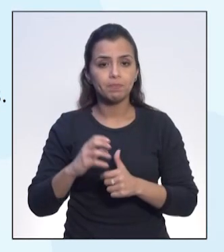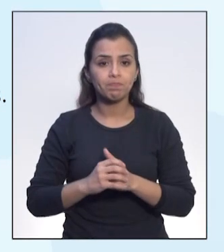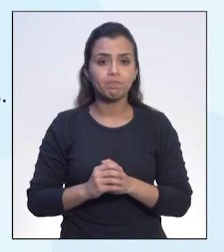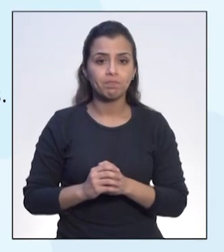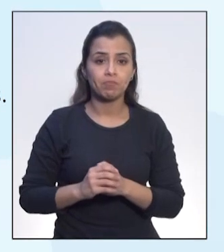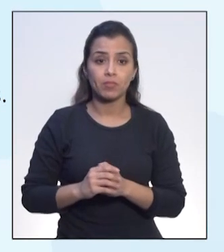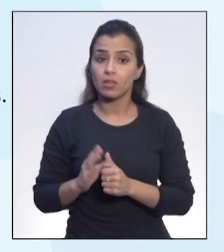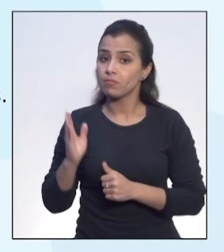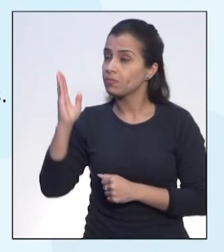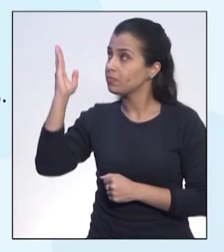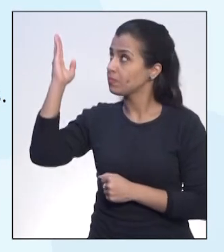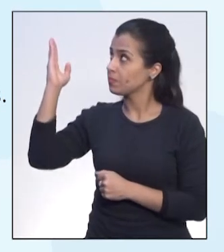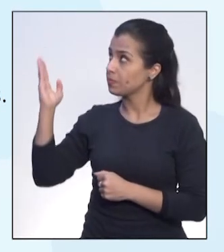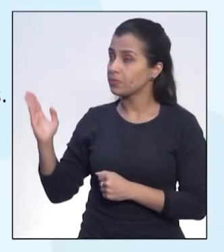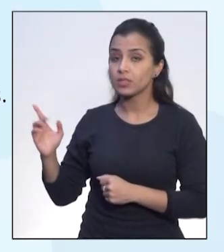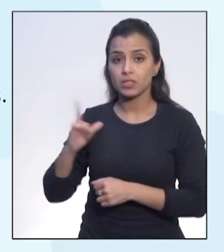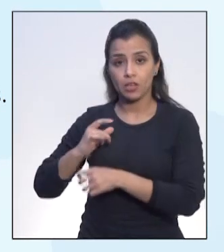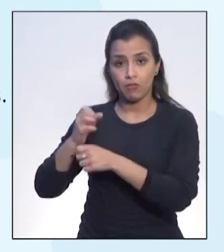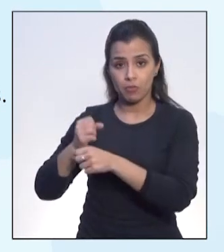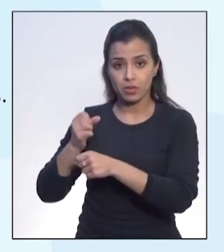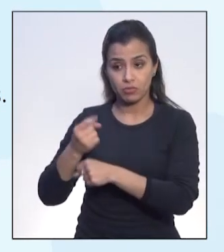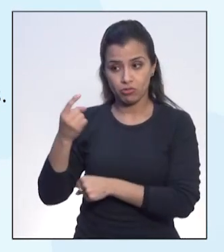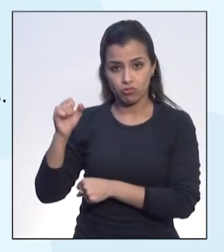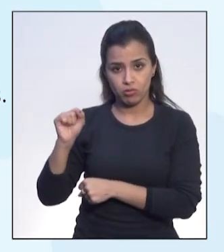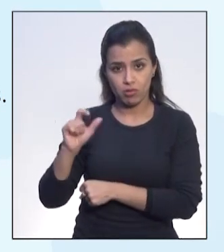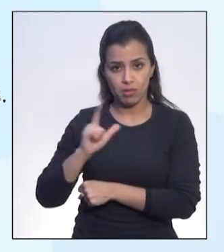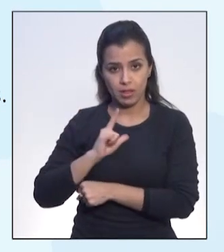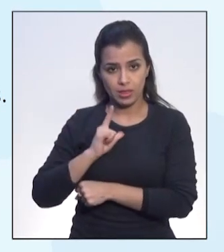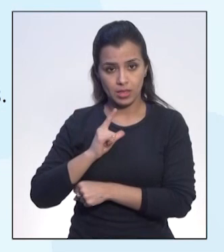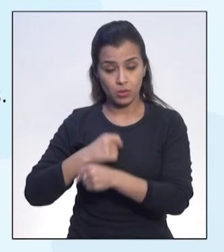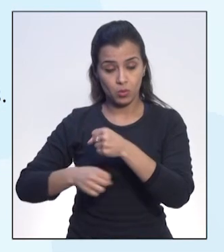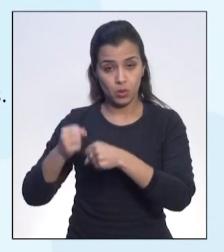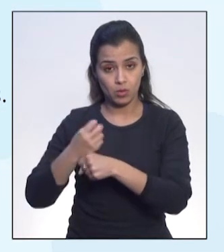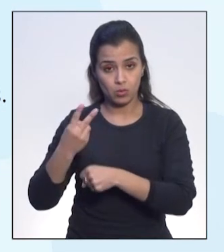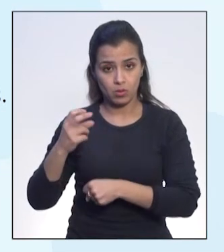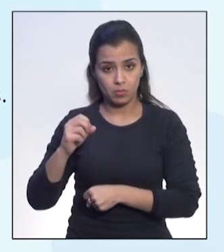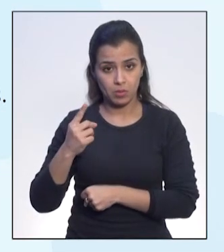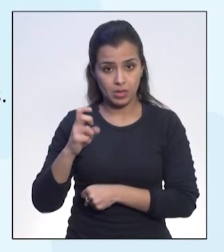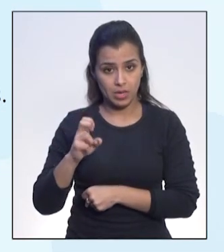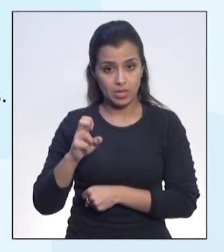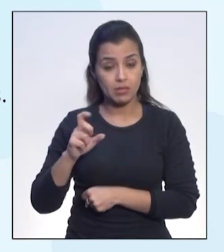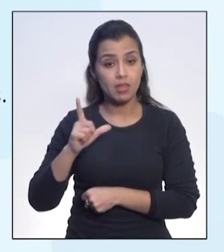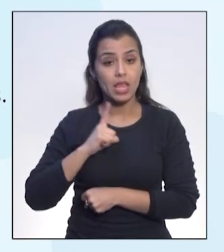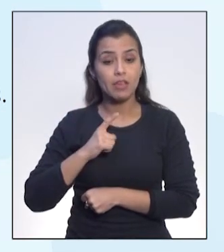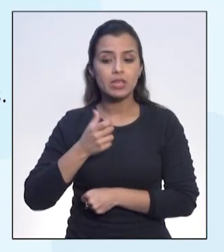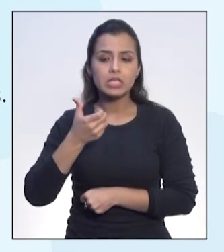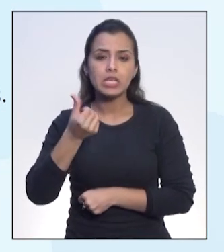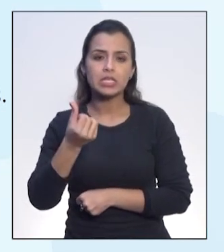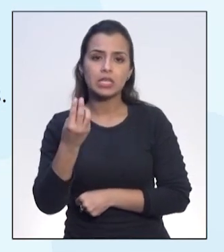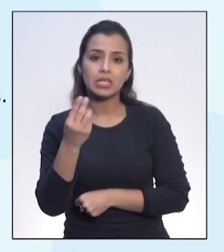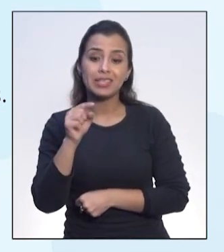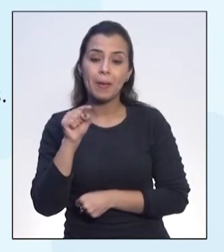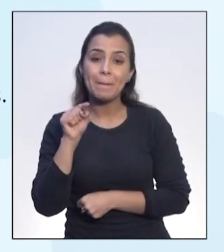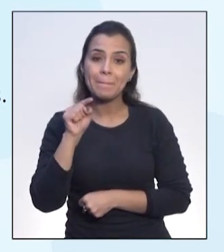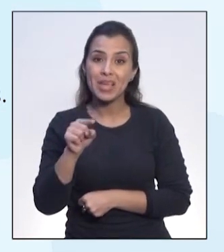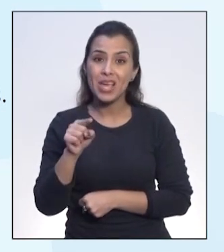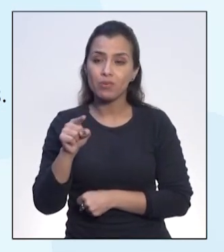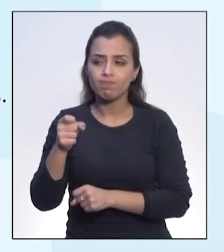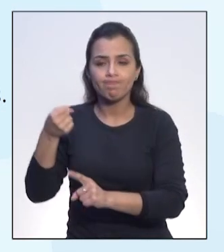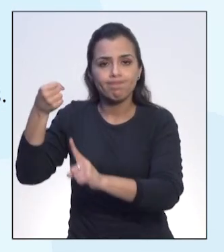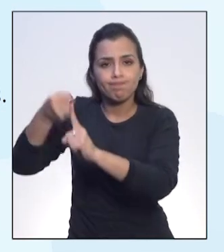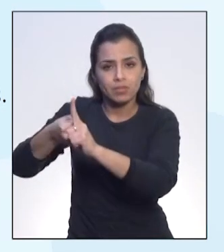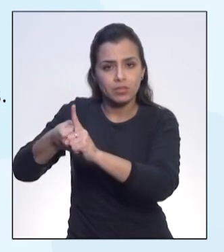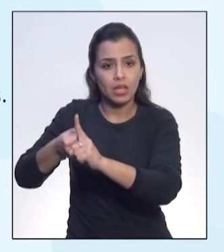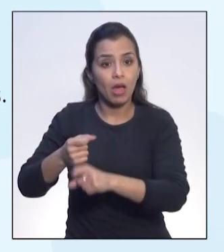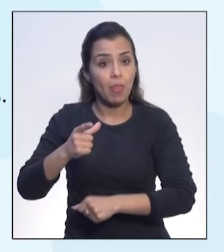esse é um dado de 2015, foram relatados 63 mil casos de agressões. Entre esses